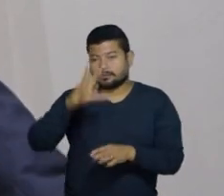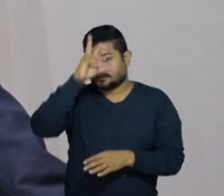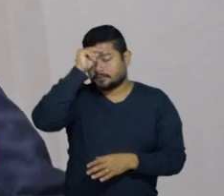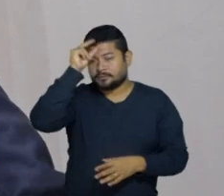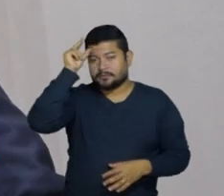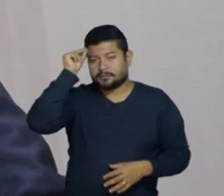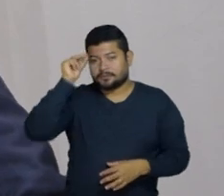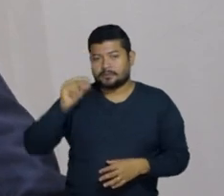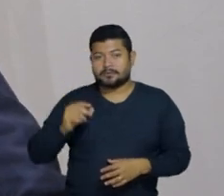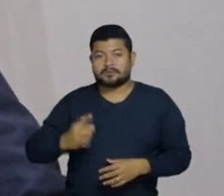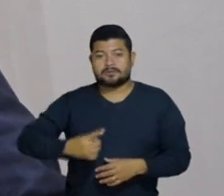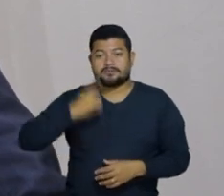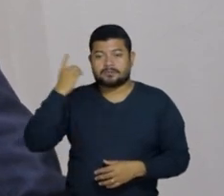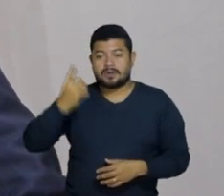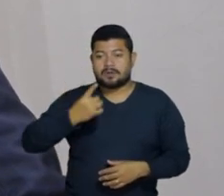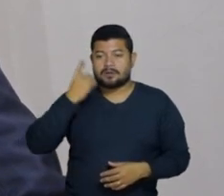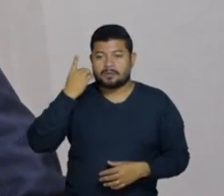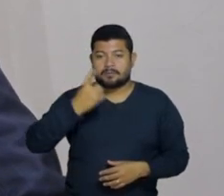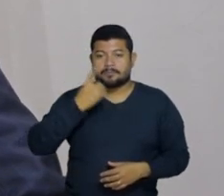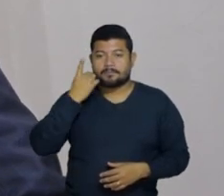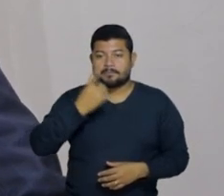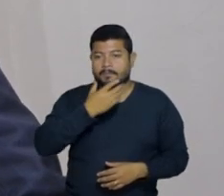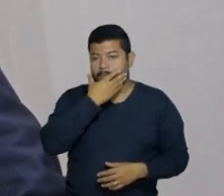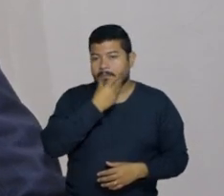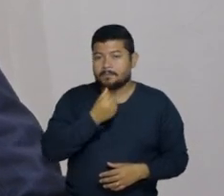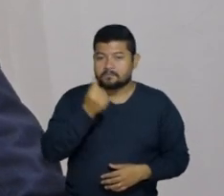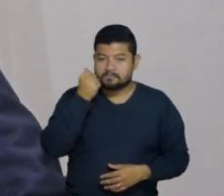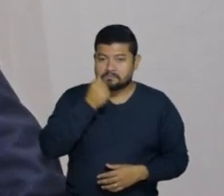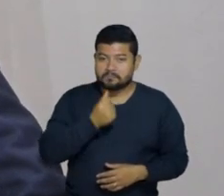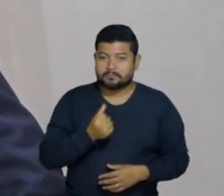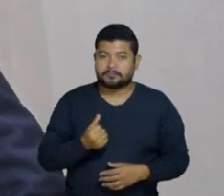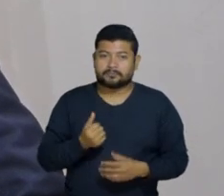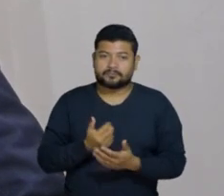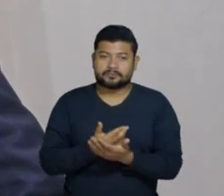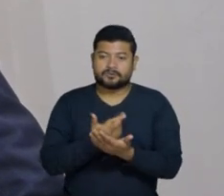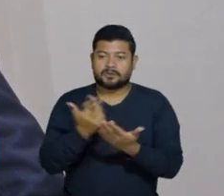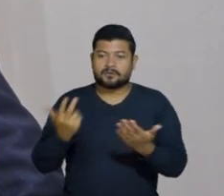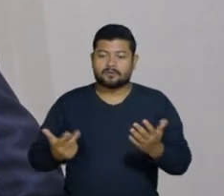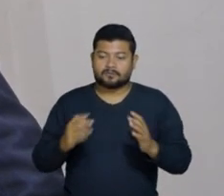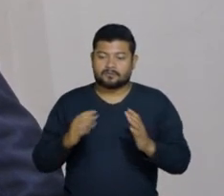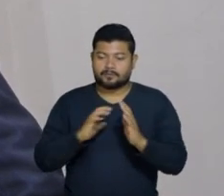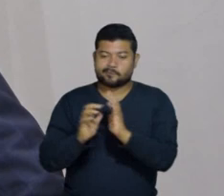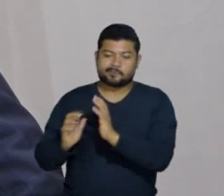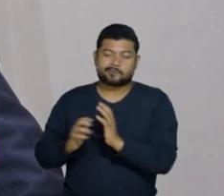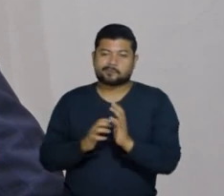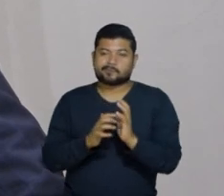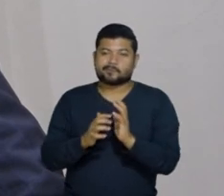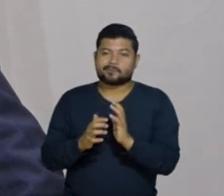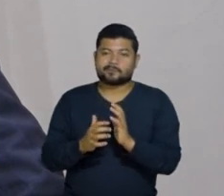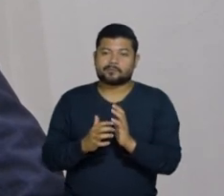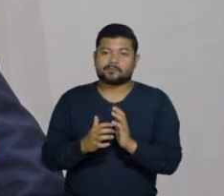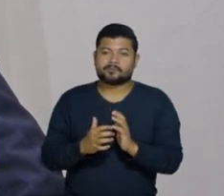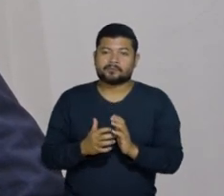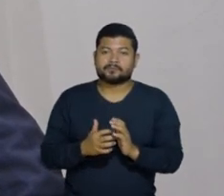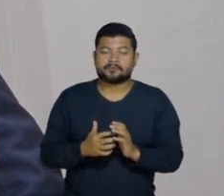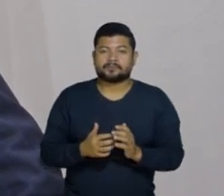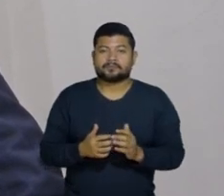deputados, deputadas, de vários partidos políticos, e